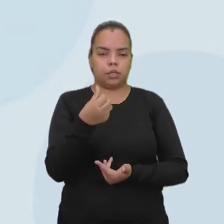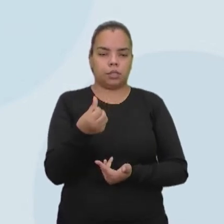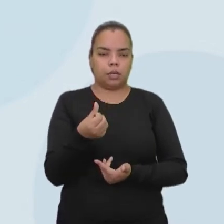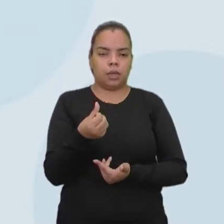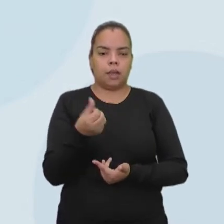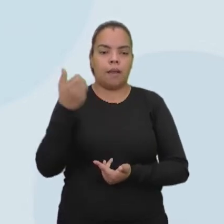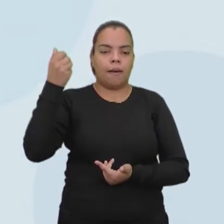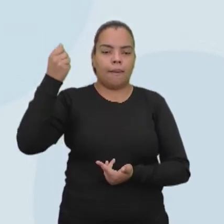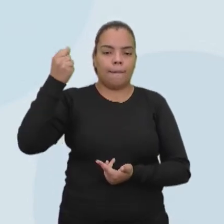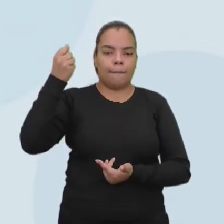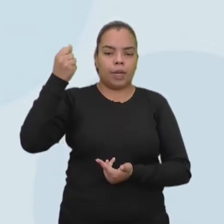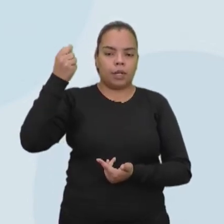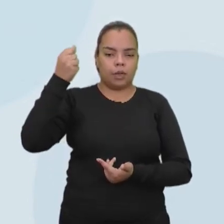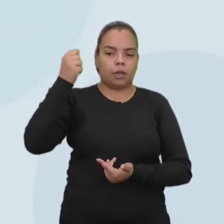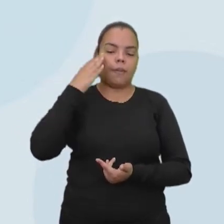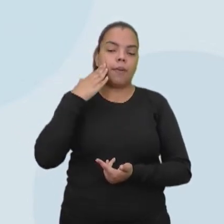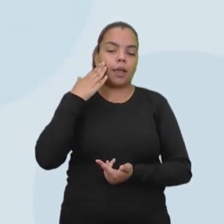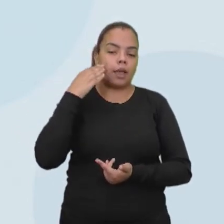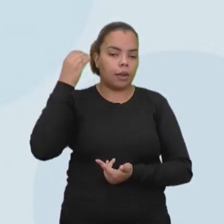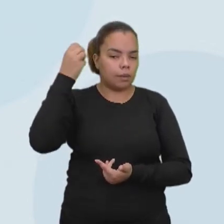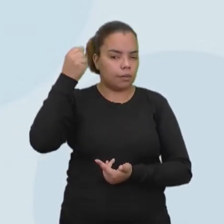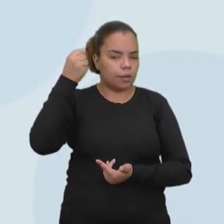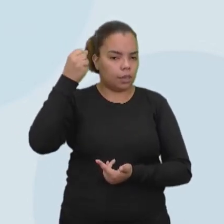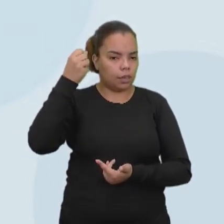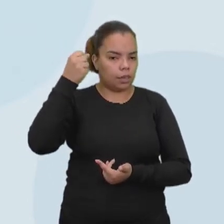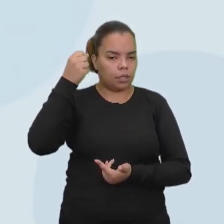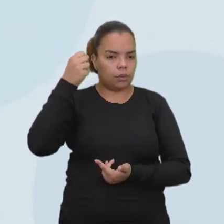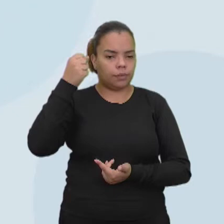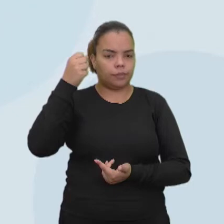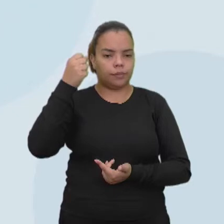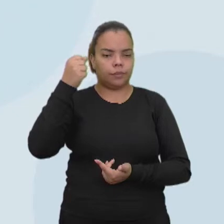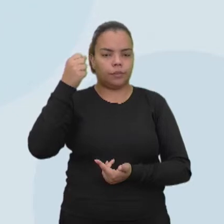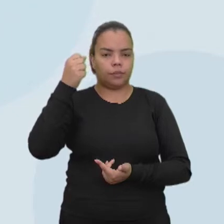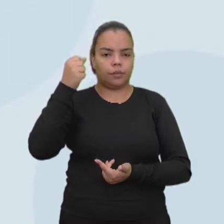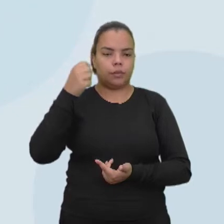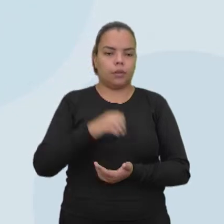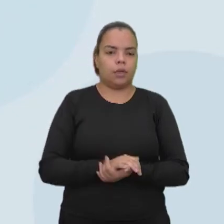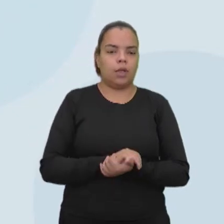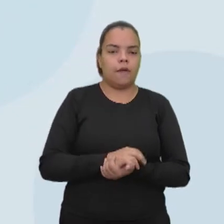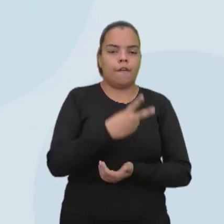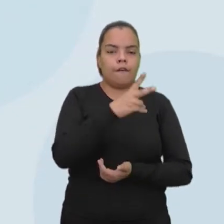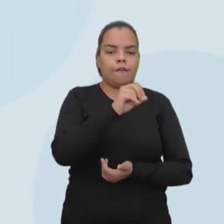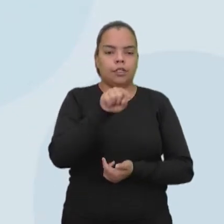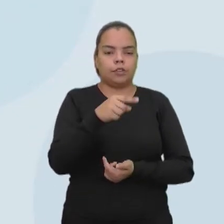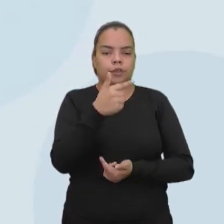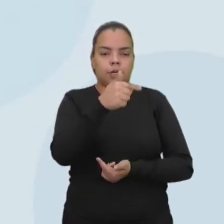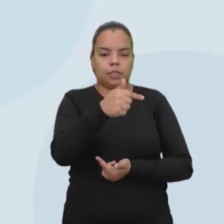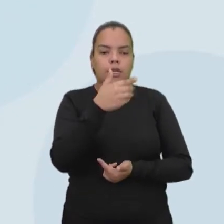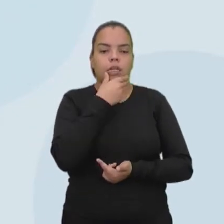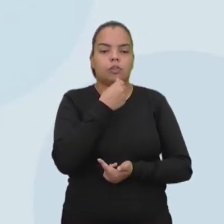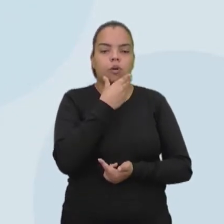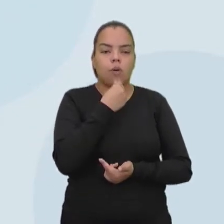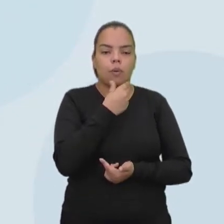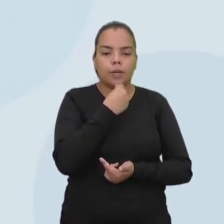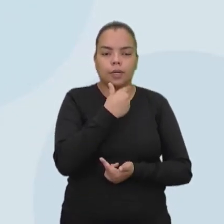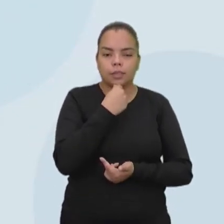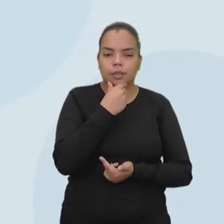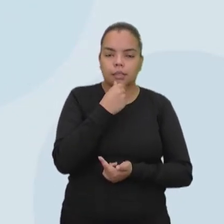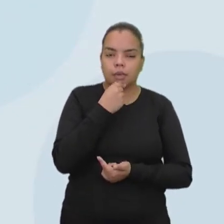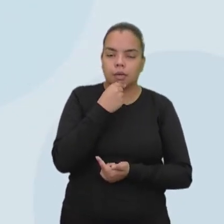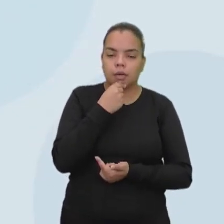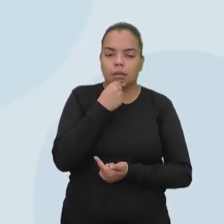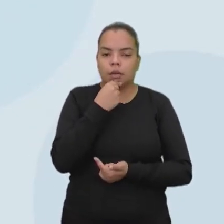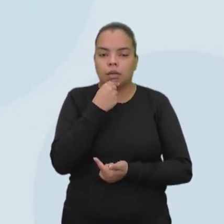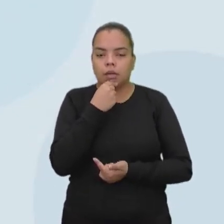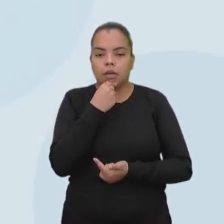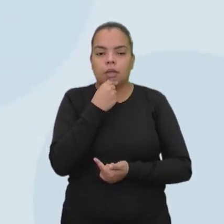branca, 20,7% de homens, 23,5% de mulheres. Então, são mais mulheres aí que têm o